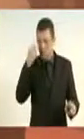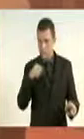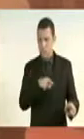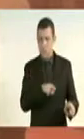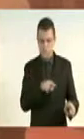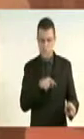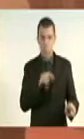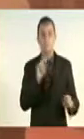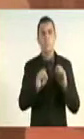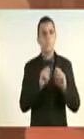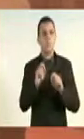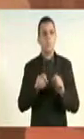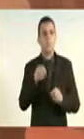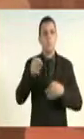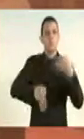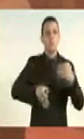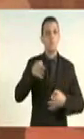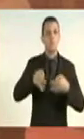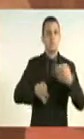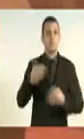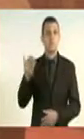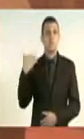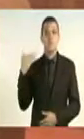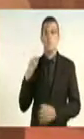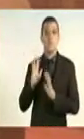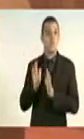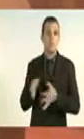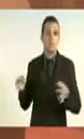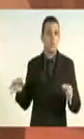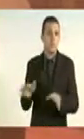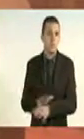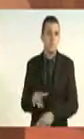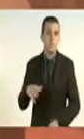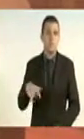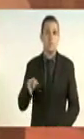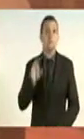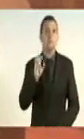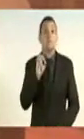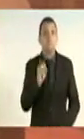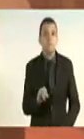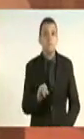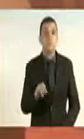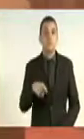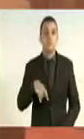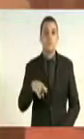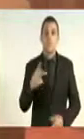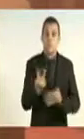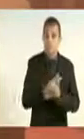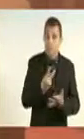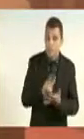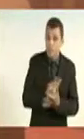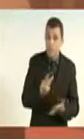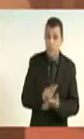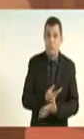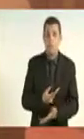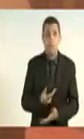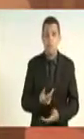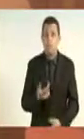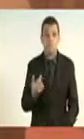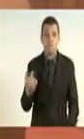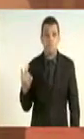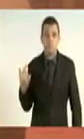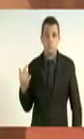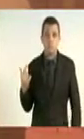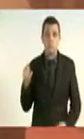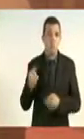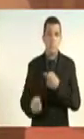de julgamento da licitação já passou. Portanto, se existe alguma irregularidade, não seria em relação ao ato